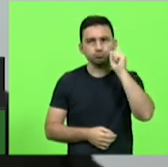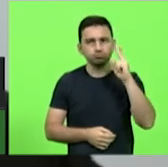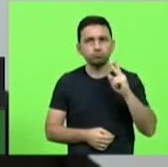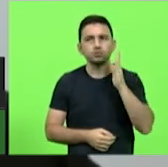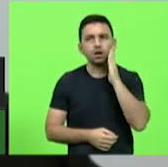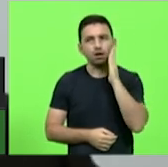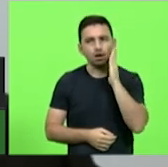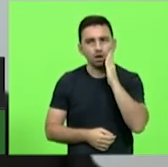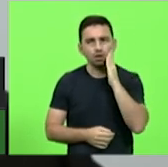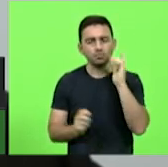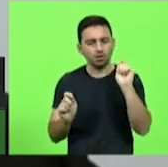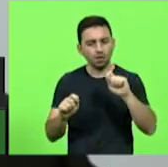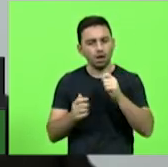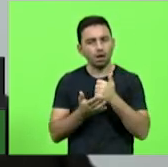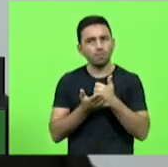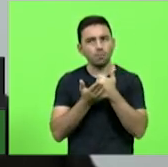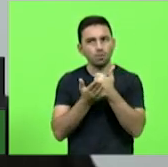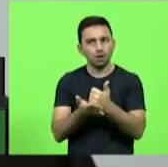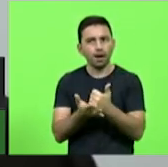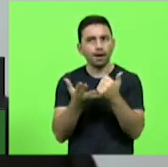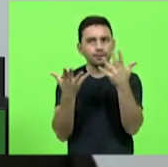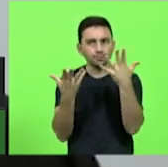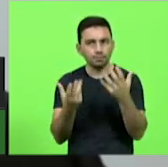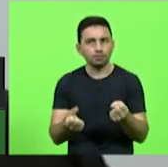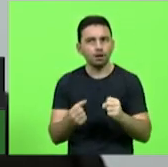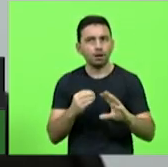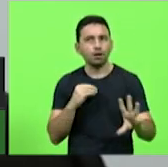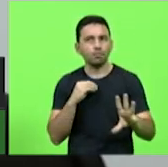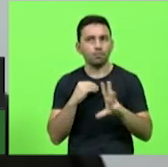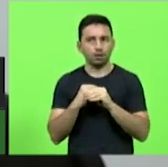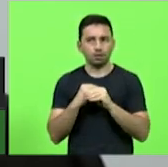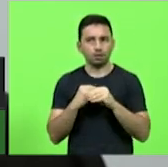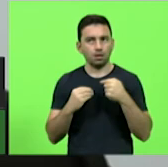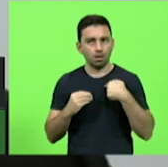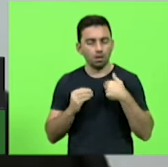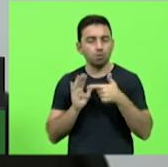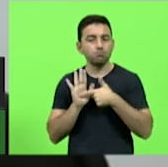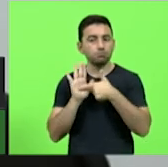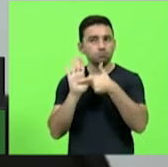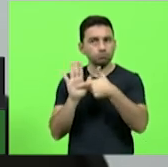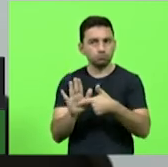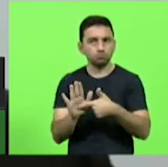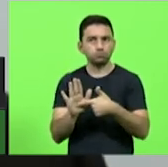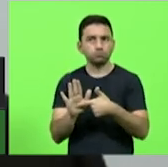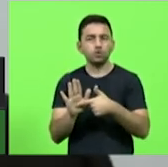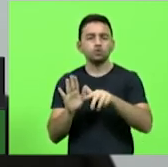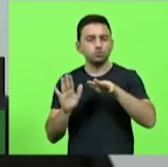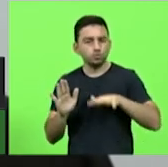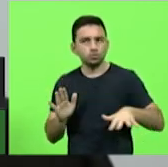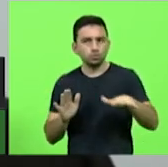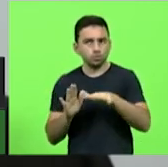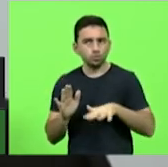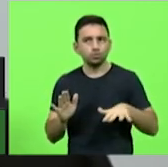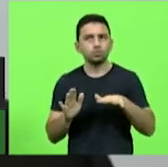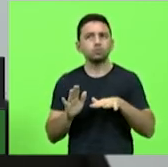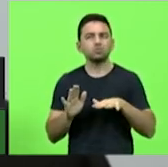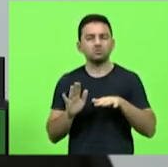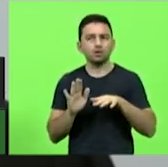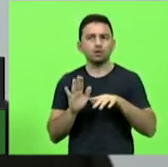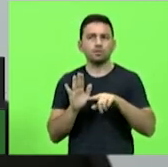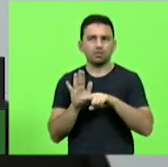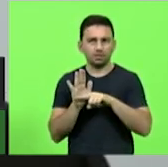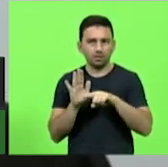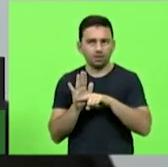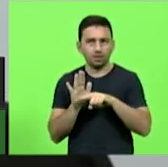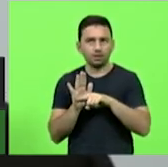possa contribuir e acatar a emenda que eu apresentei para que todos os débitos que os empresários estão